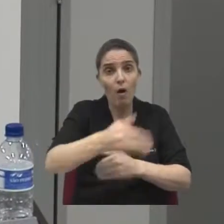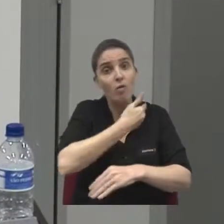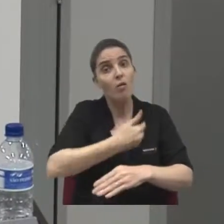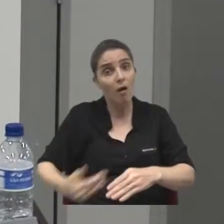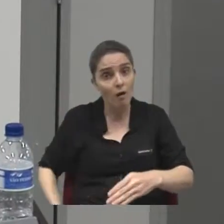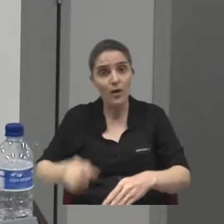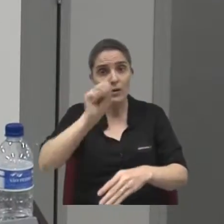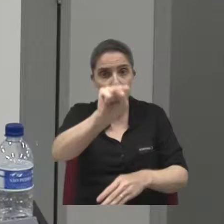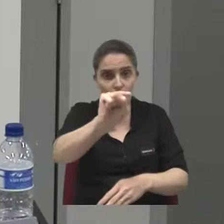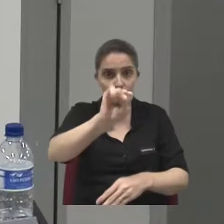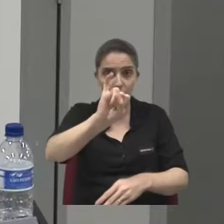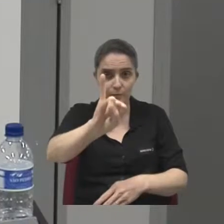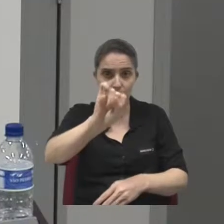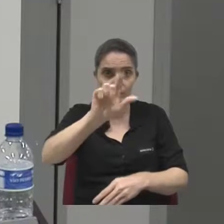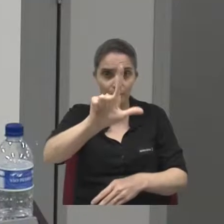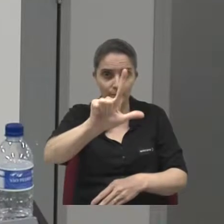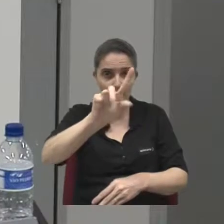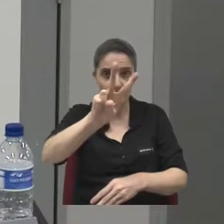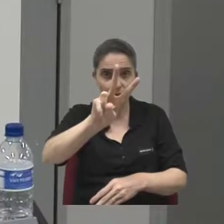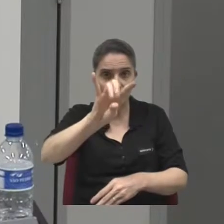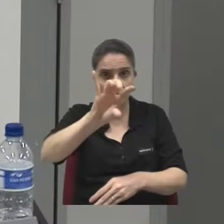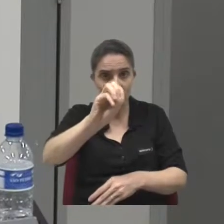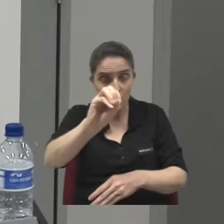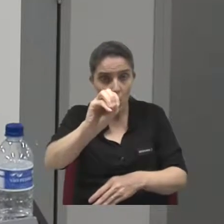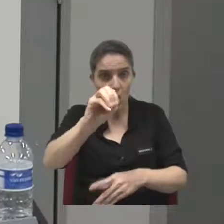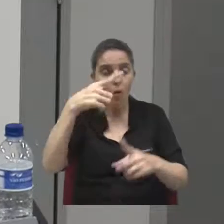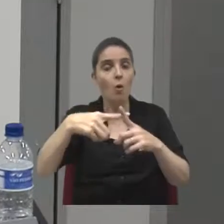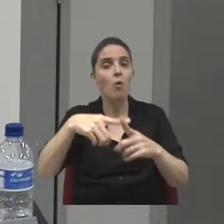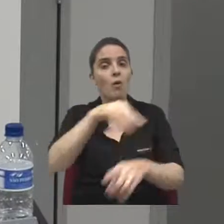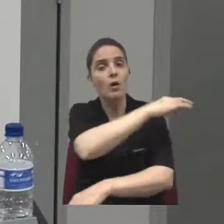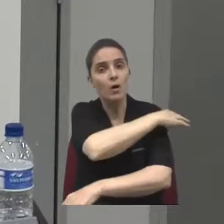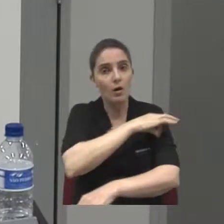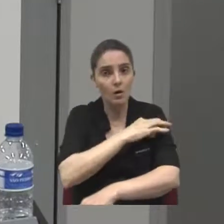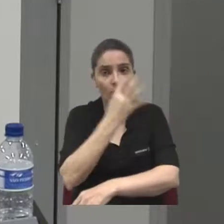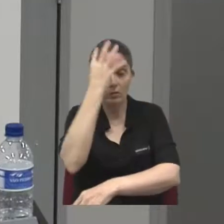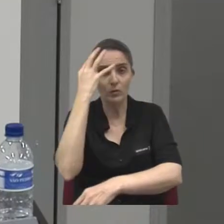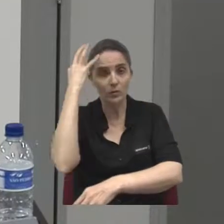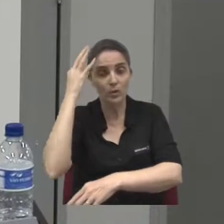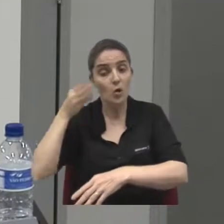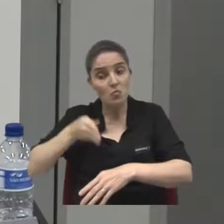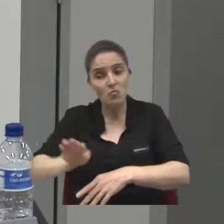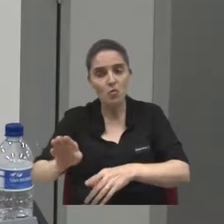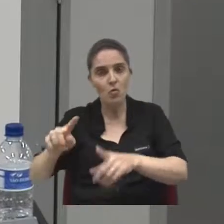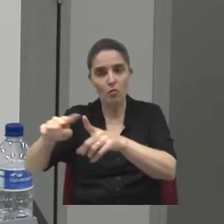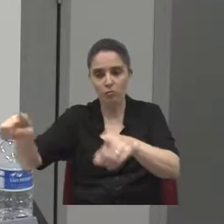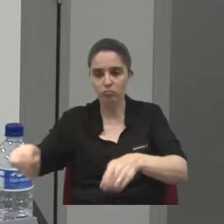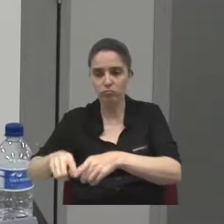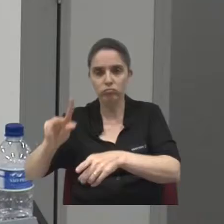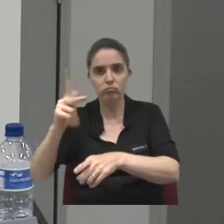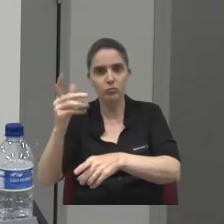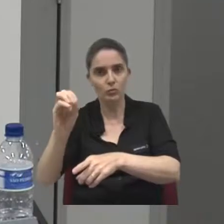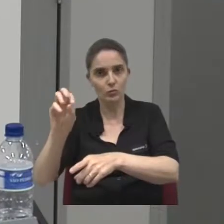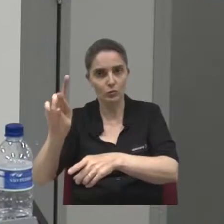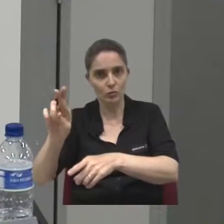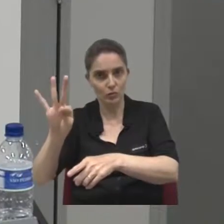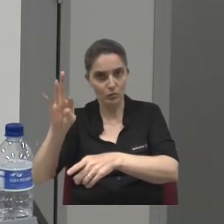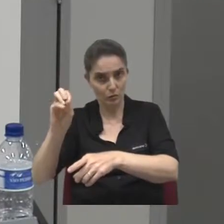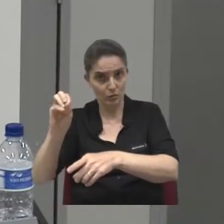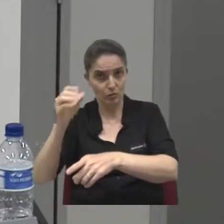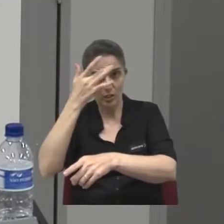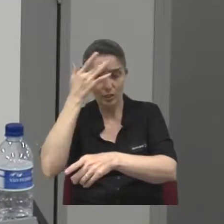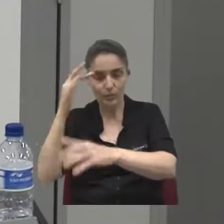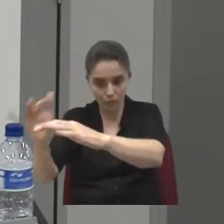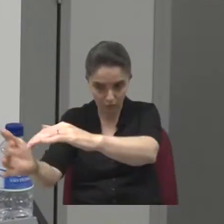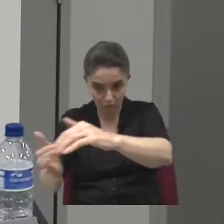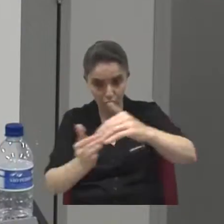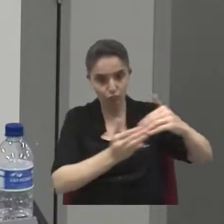Mário Butião teve invasão do Horto e foi retirado o pessoal de lá. Foi retirado. Então aquilo lá é nosso, então